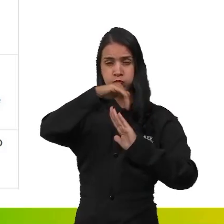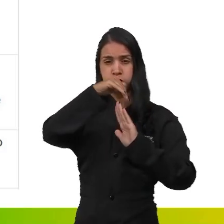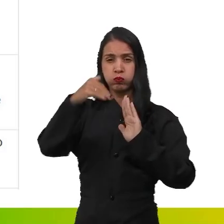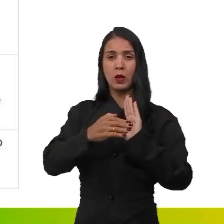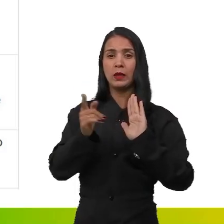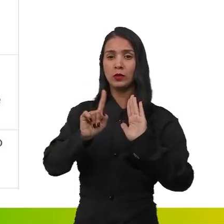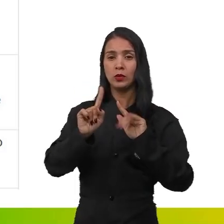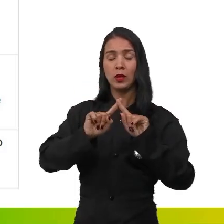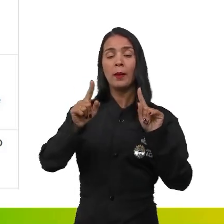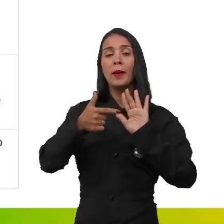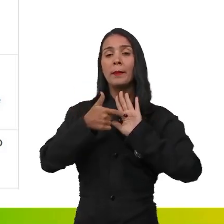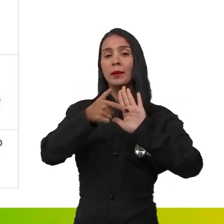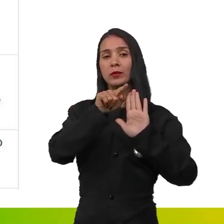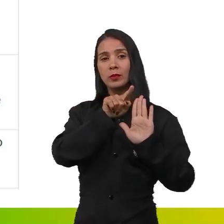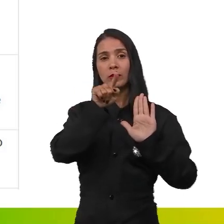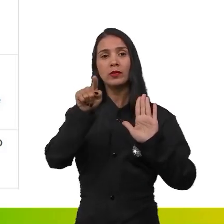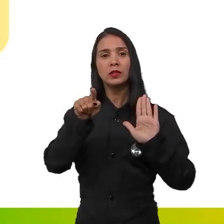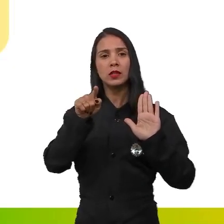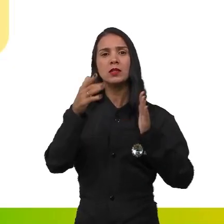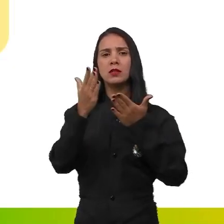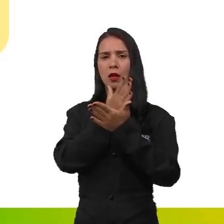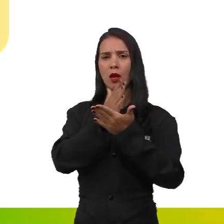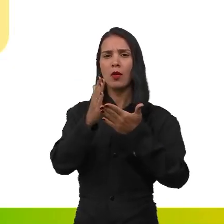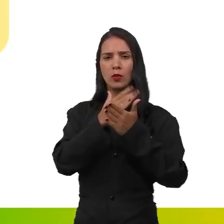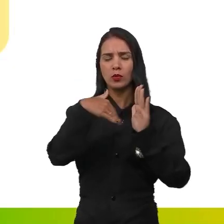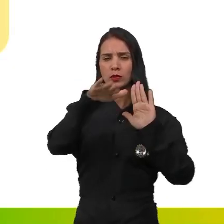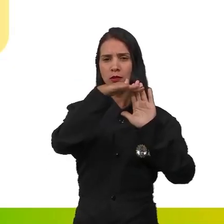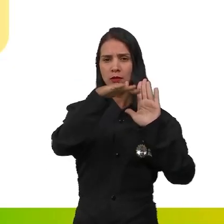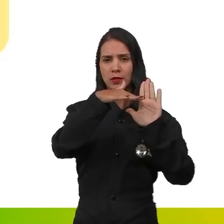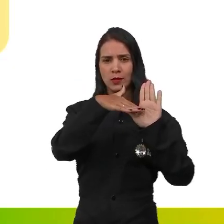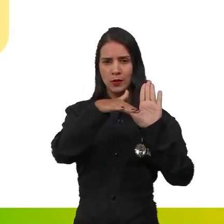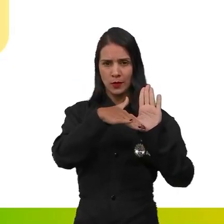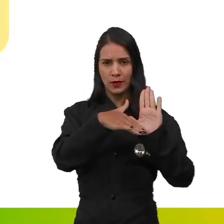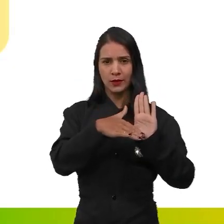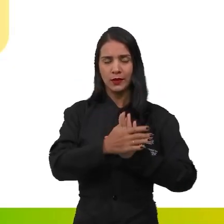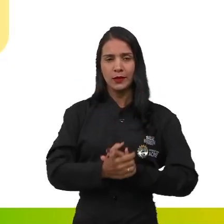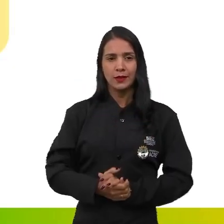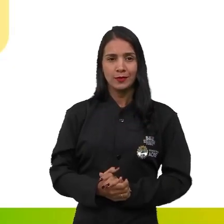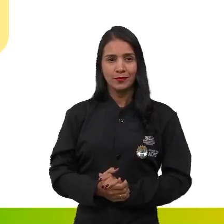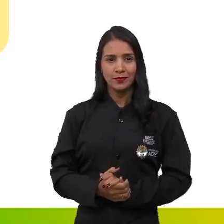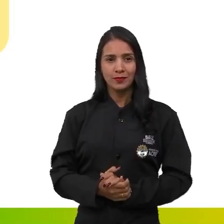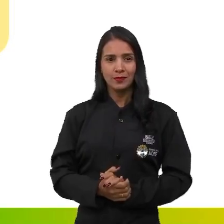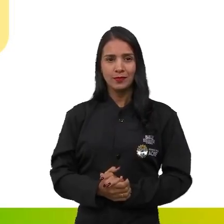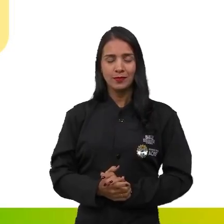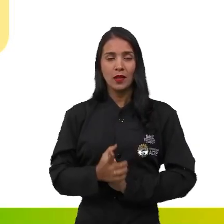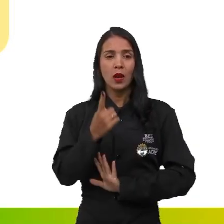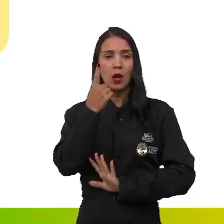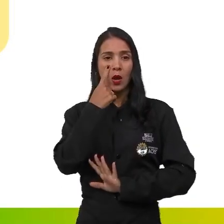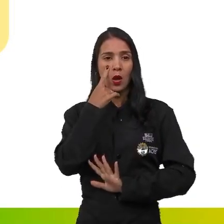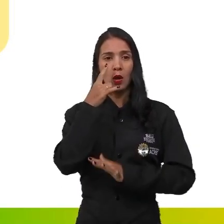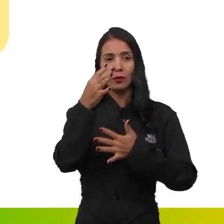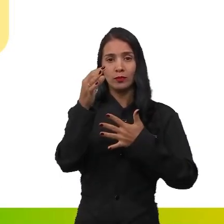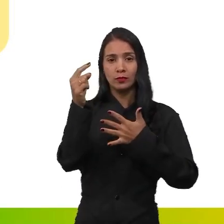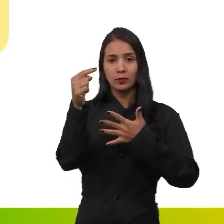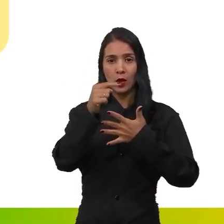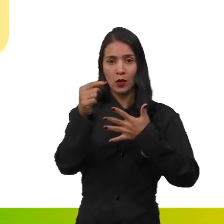temos aí essa classificação, tá? Agora, vamos aos elementos